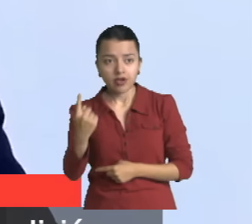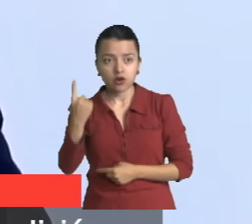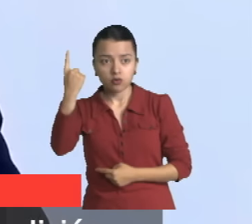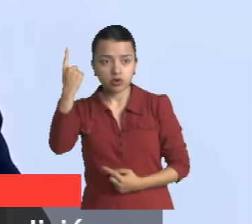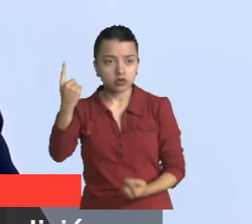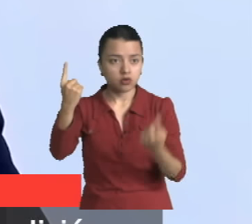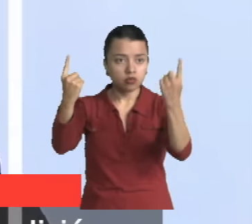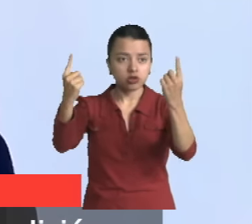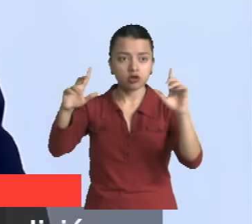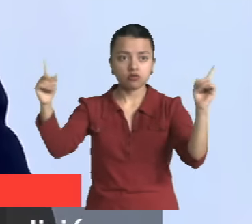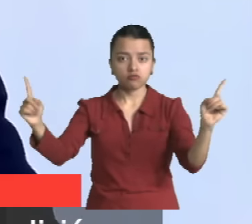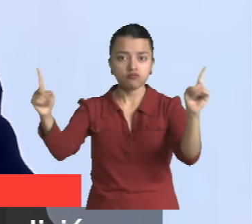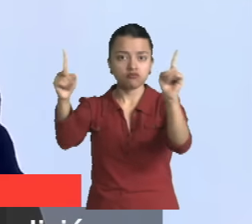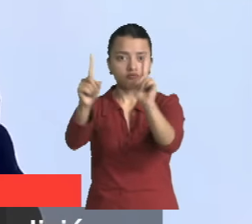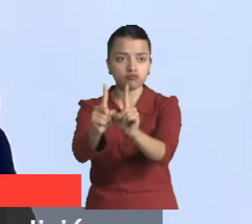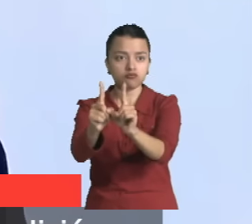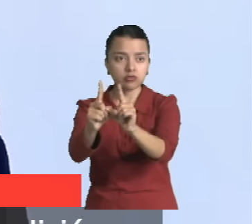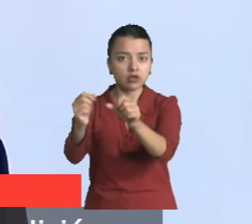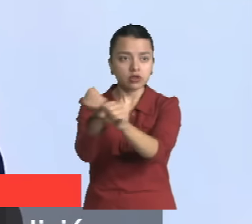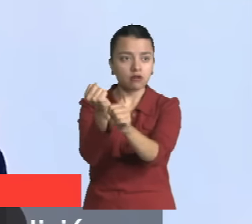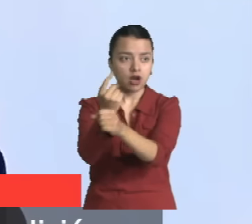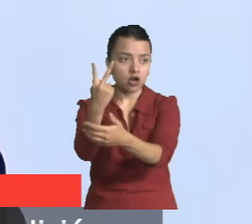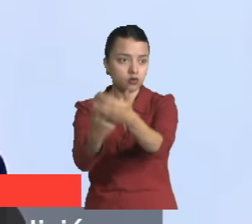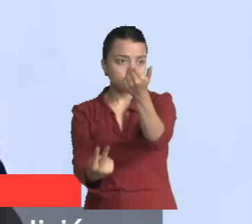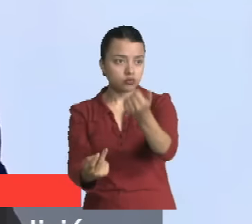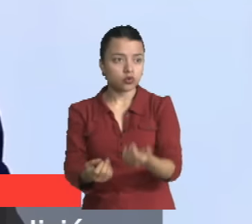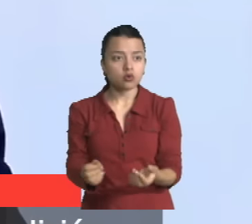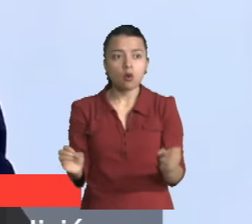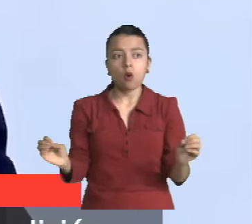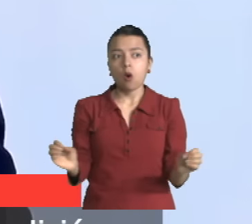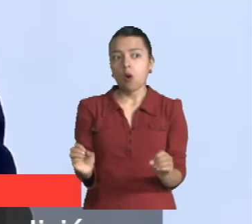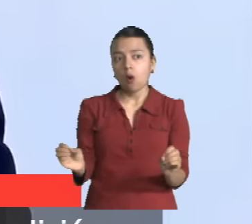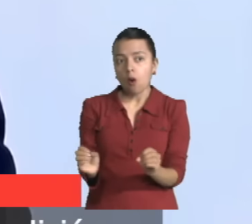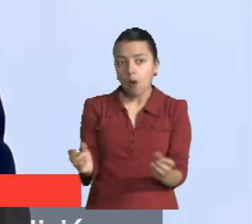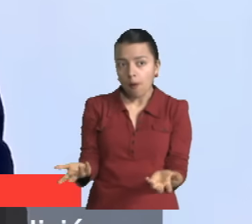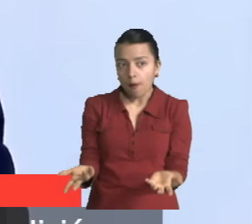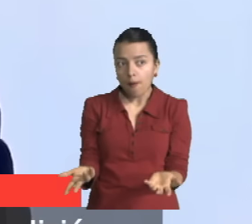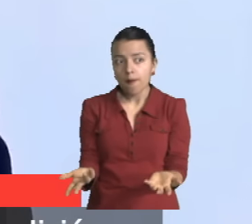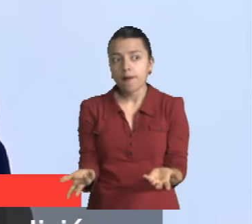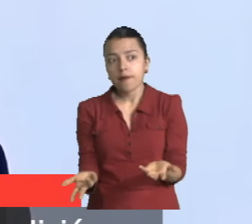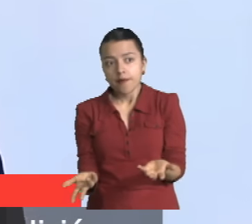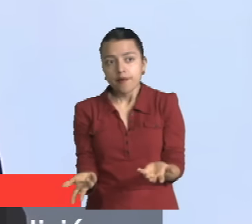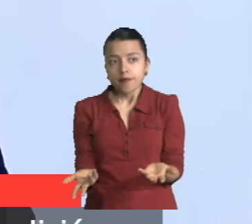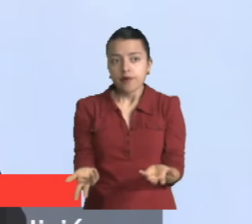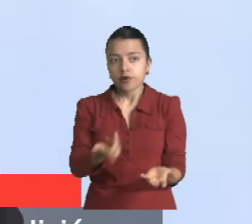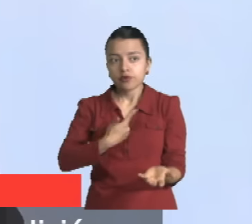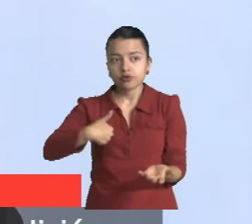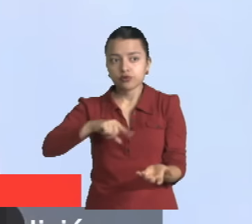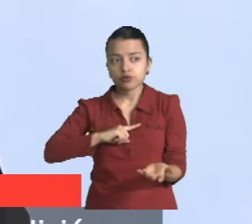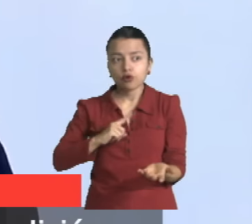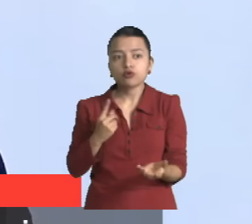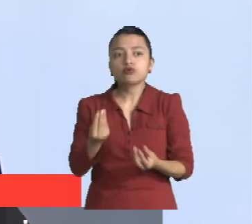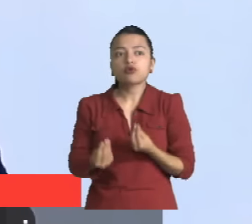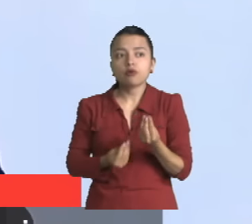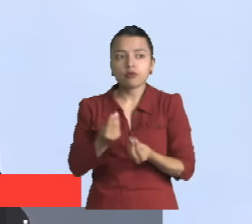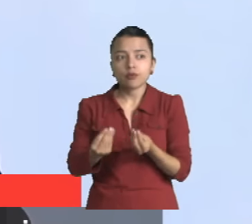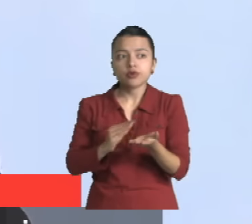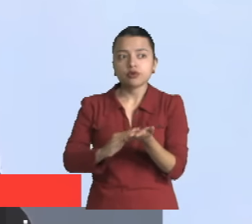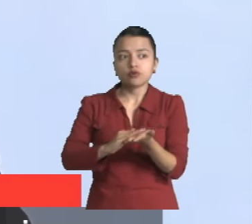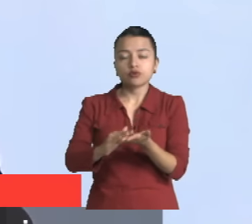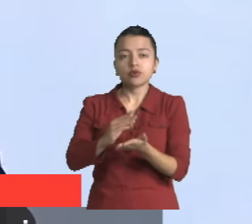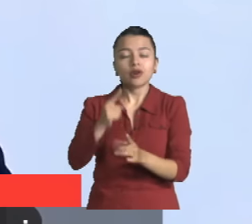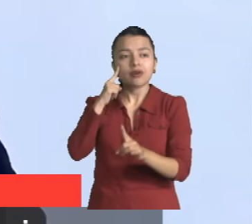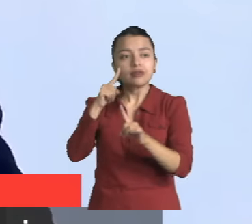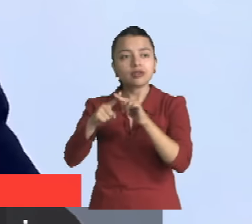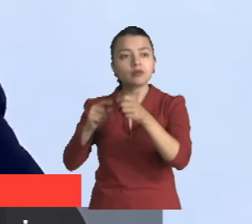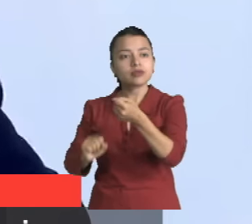fazer um governo de coalizão. Então, se ele tiver bom senso, ele poderia tentar fazer uma conclamação ao povo da